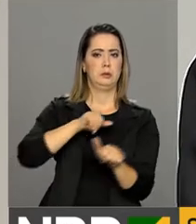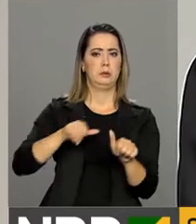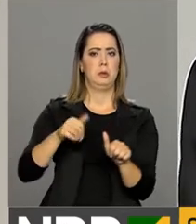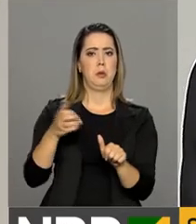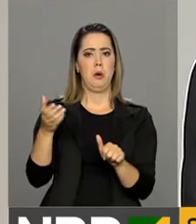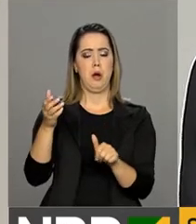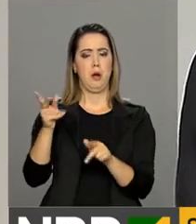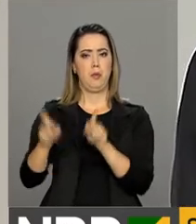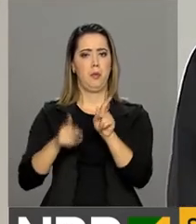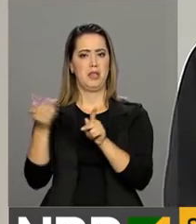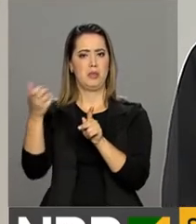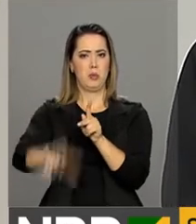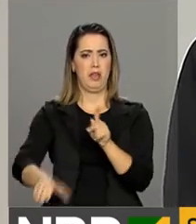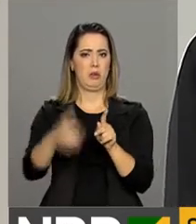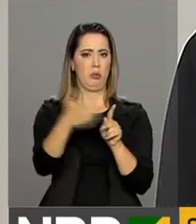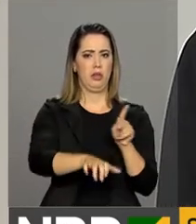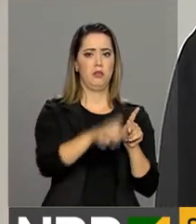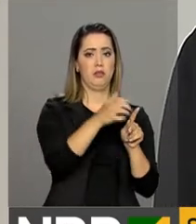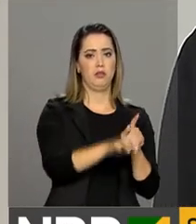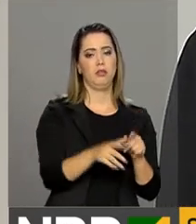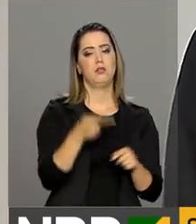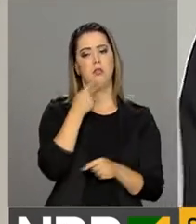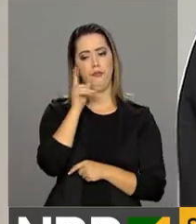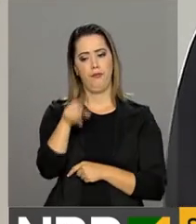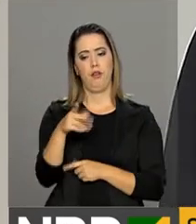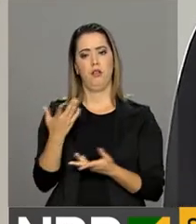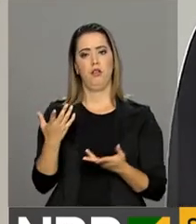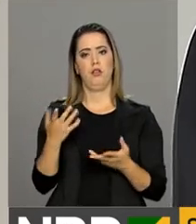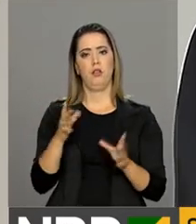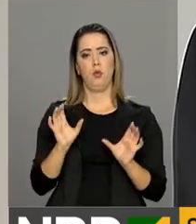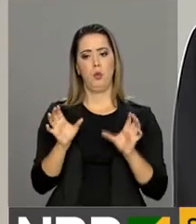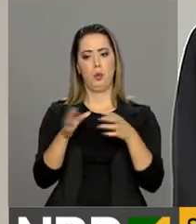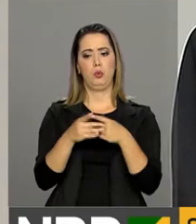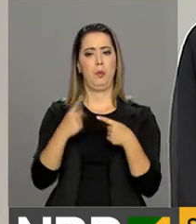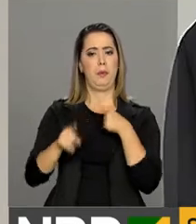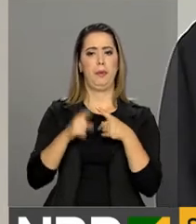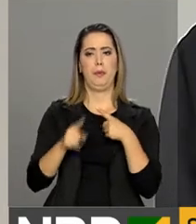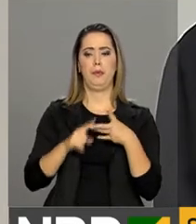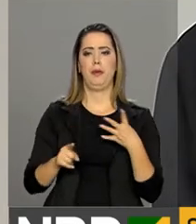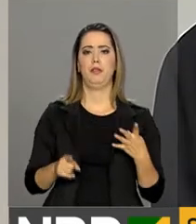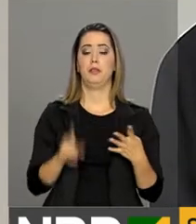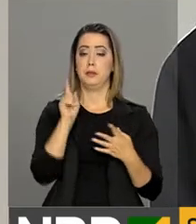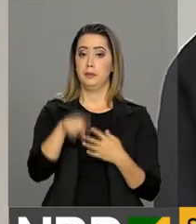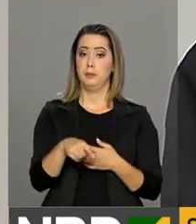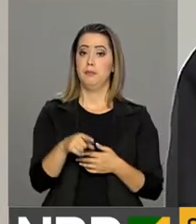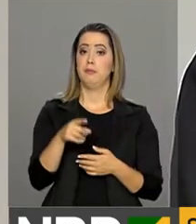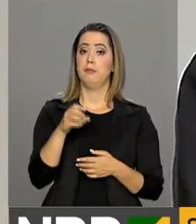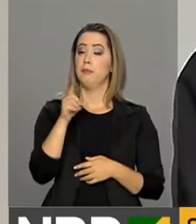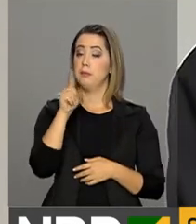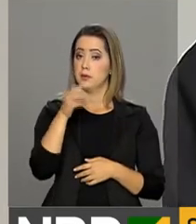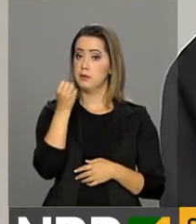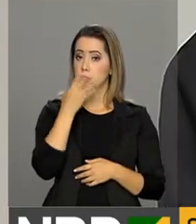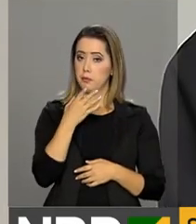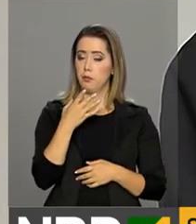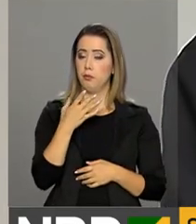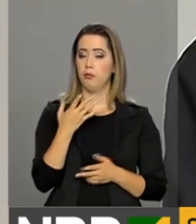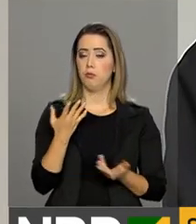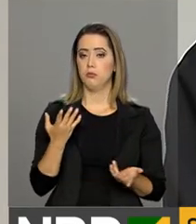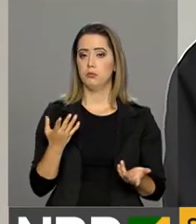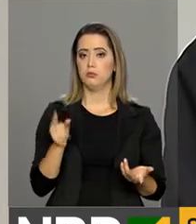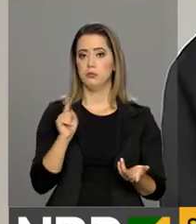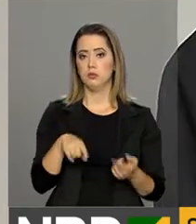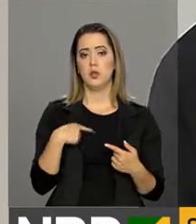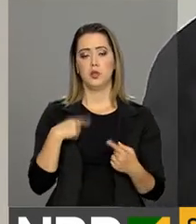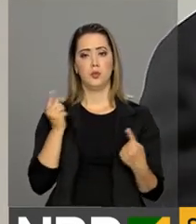isso porque você fala em reforma da previdência logo tem objeções mas é interessante aqui quero registrar um fato ela não